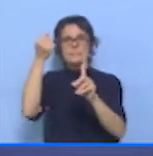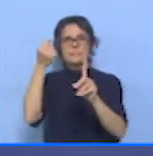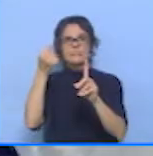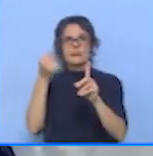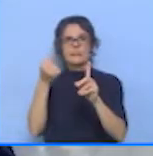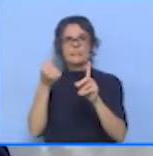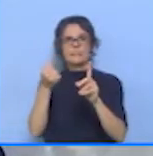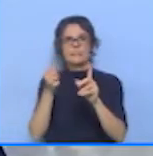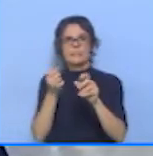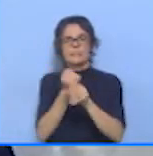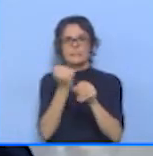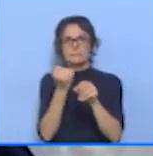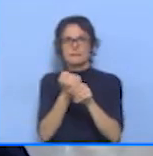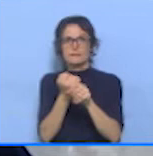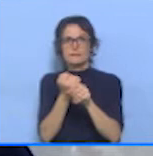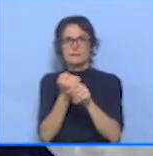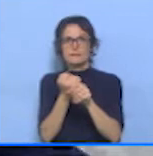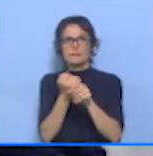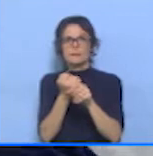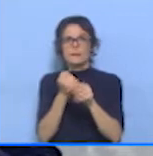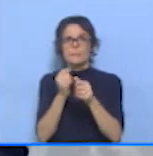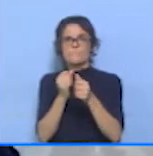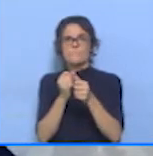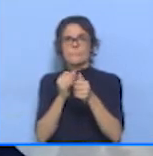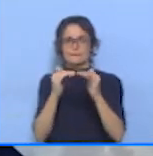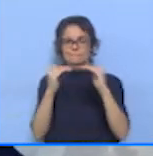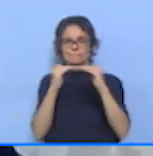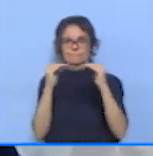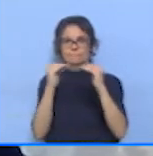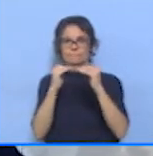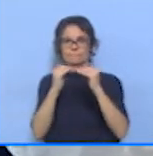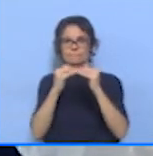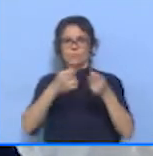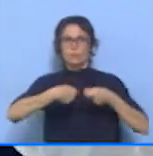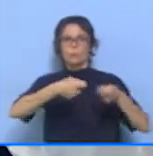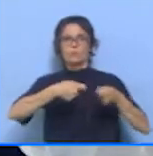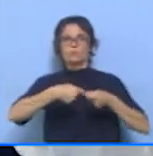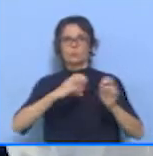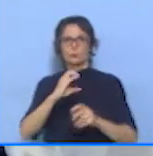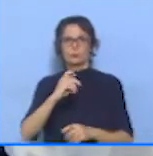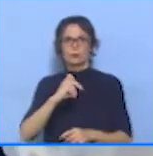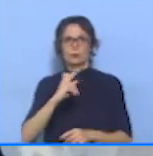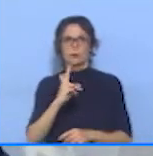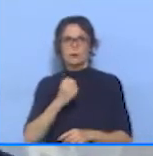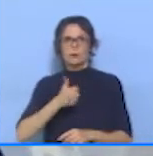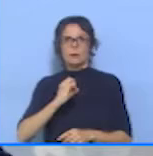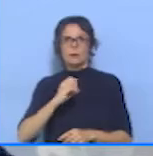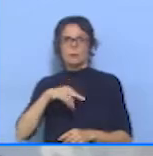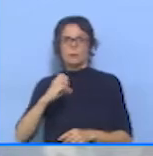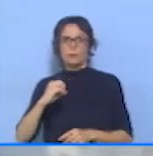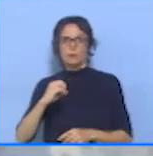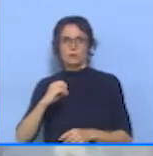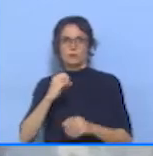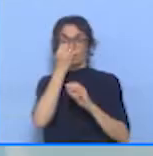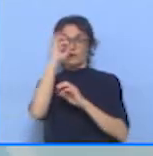retido principalmente pelas florestas seja igual ao carbono que nós emitimos, por exemplo, pela queima de combustíveis fósseis. Mas isso implica, por